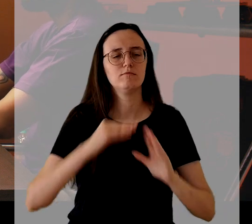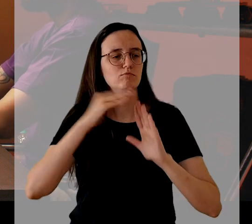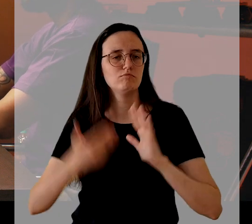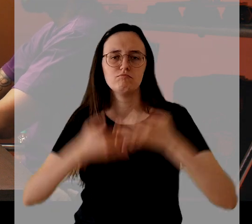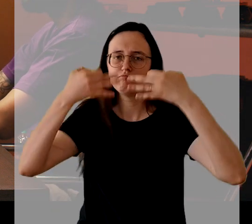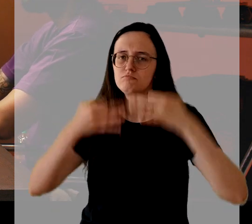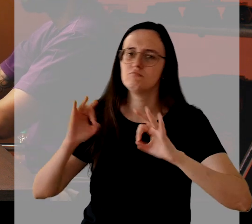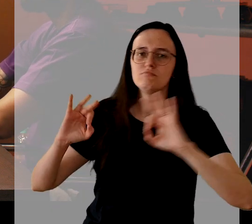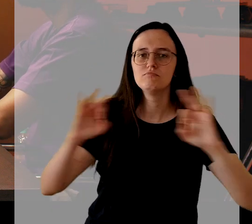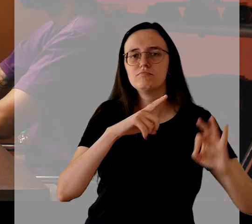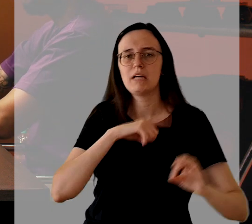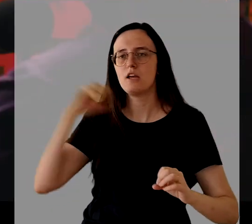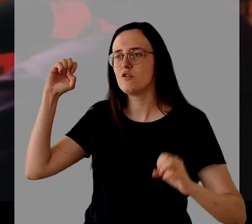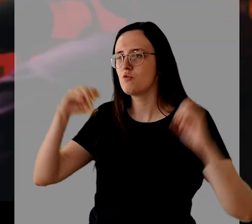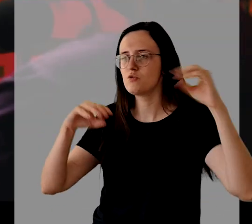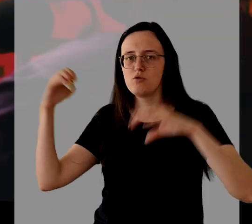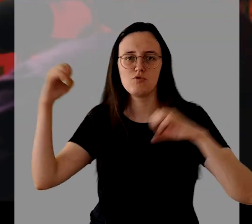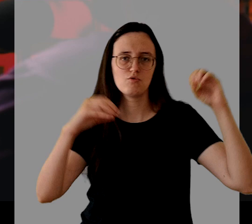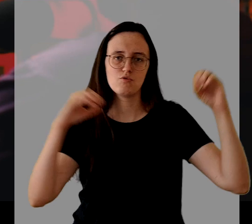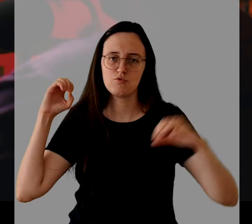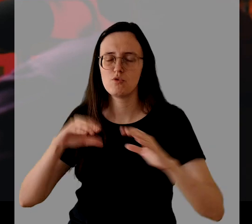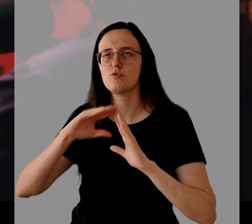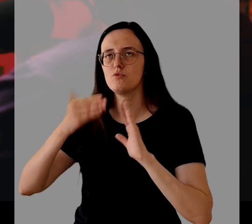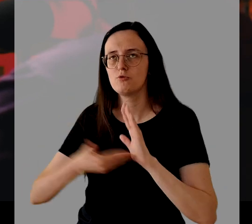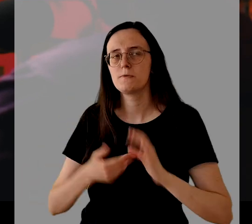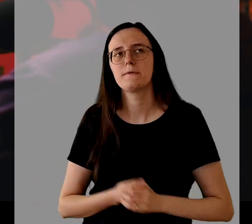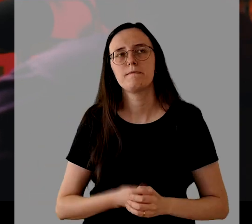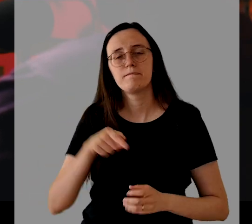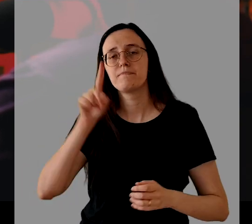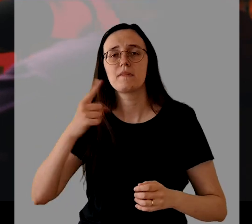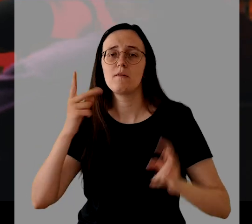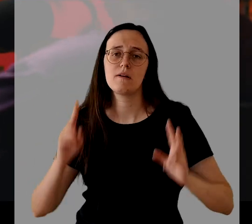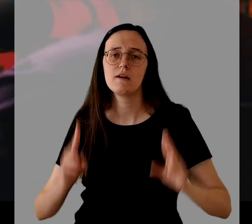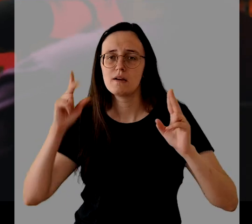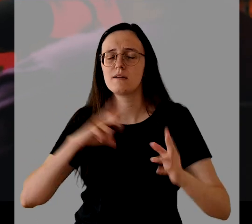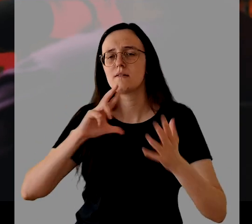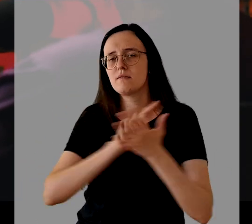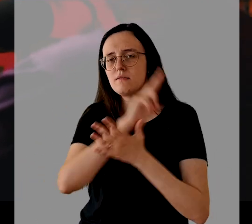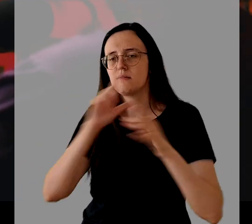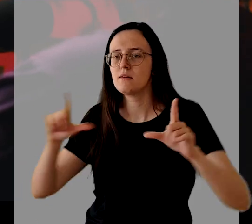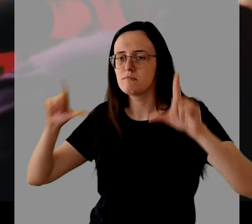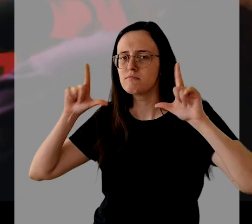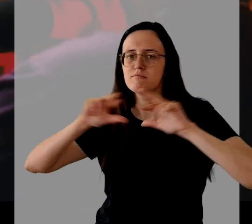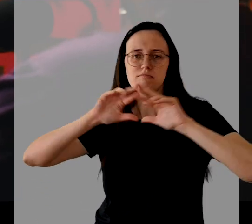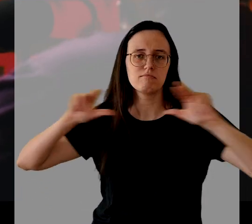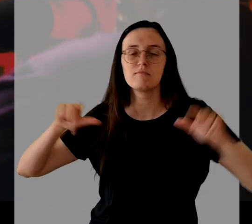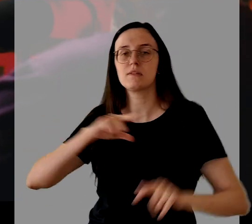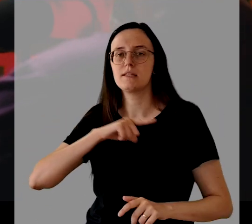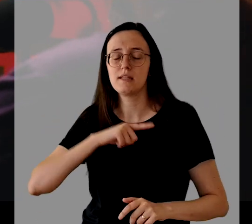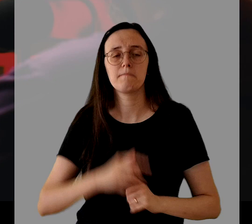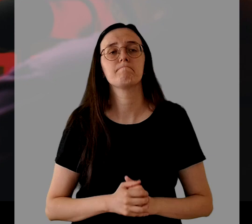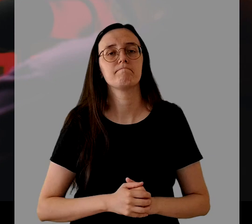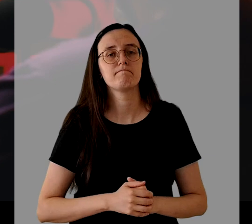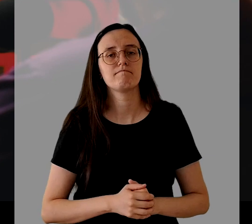gente estava com tudo planejadinho, mapa de luz, tudo certo. E era uma cena que tinha vários planos e tal.